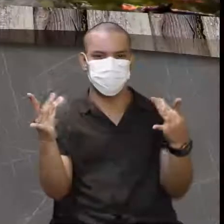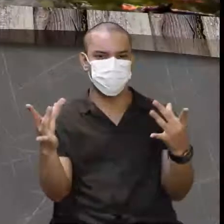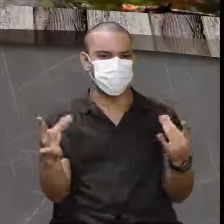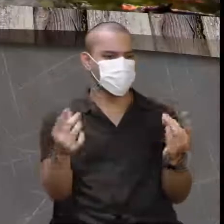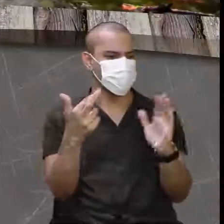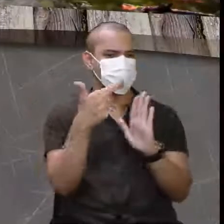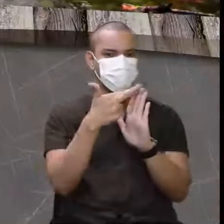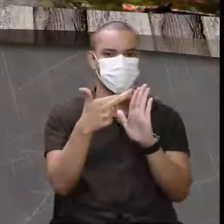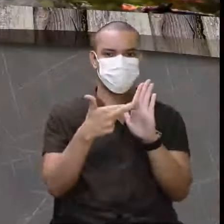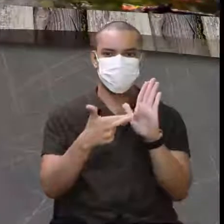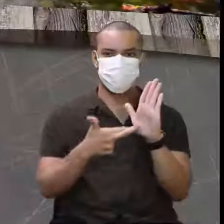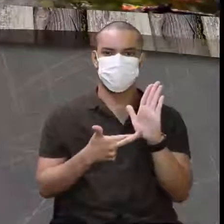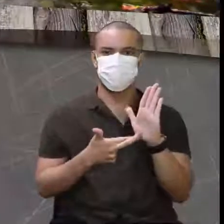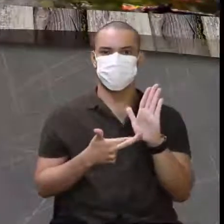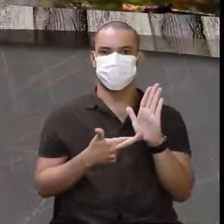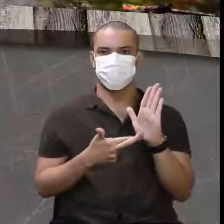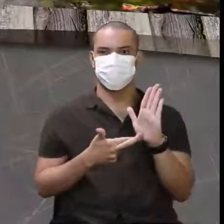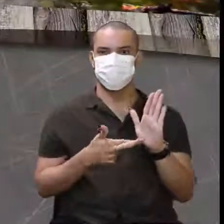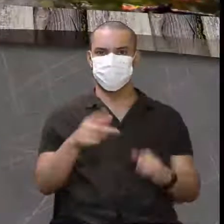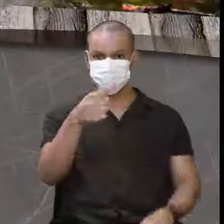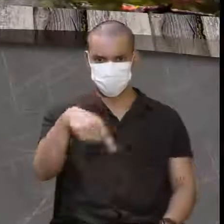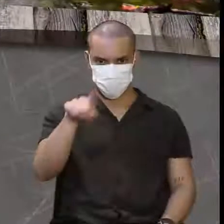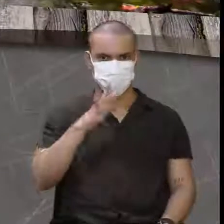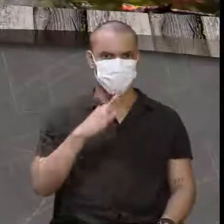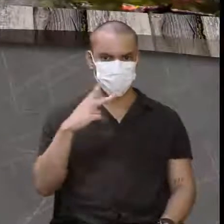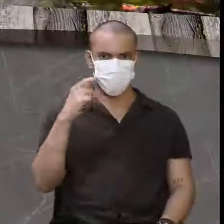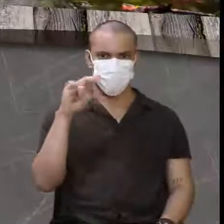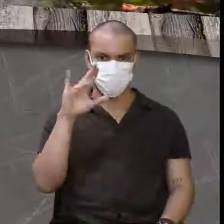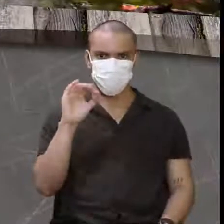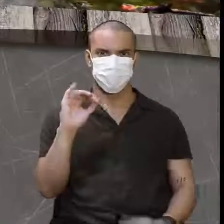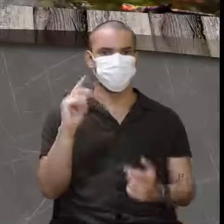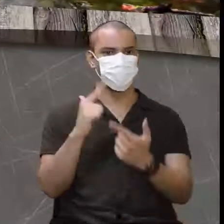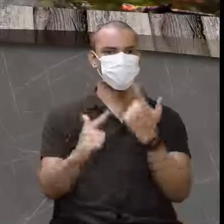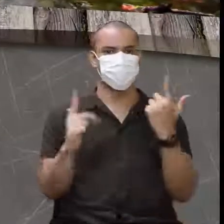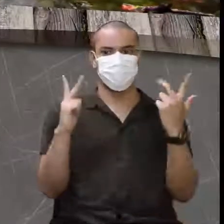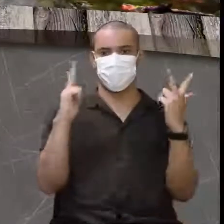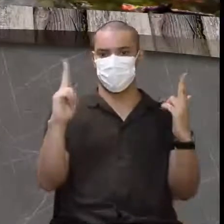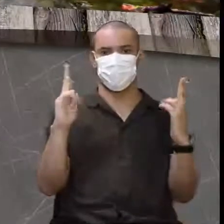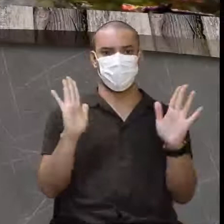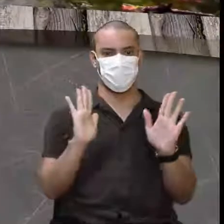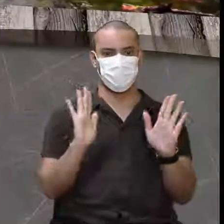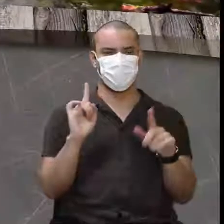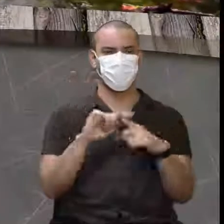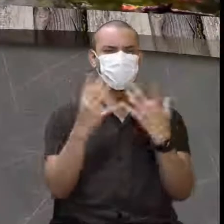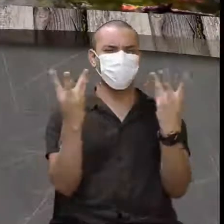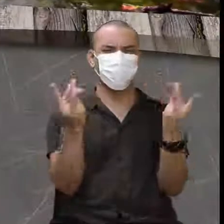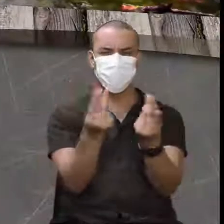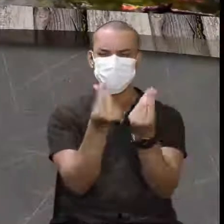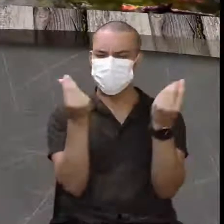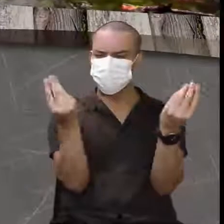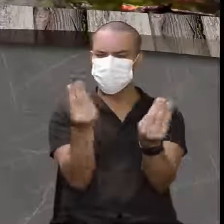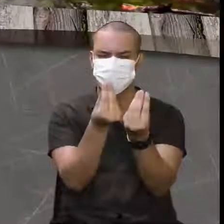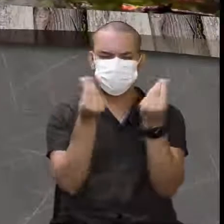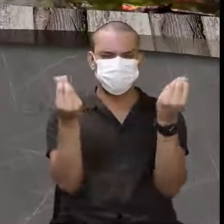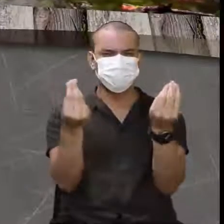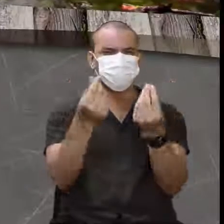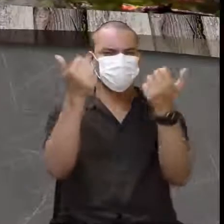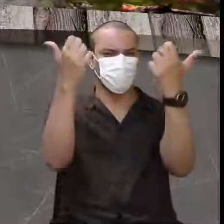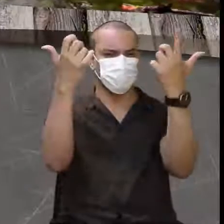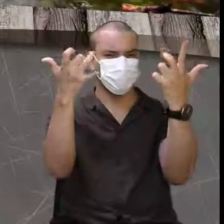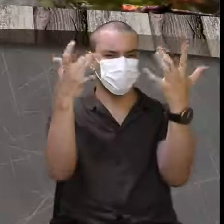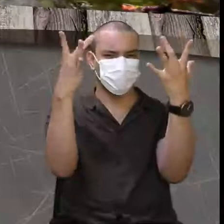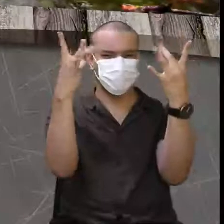só encontrei Paulo. Não sei se você conhece, mas é isso aí. Ele era muito minucioso no que ele fazia,